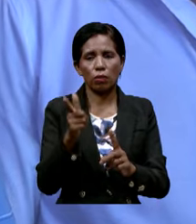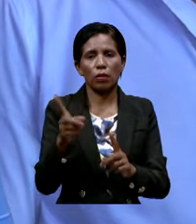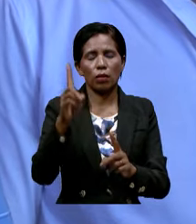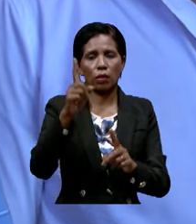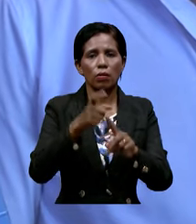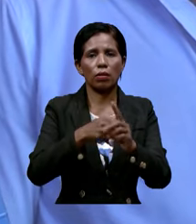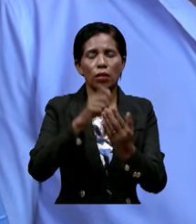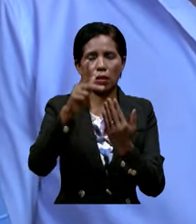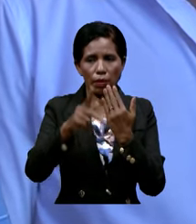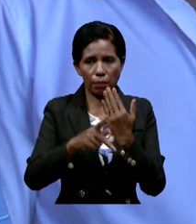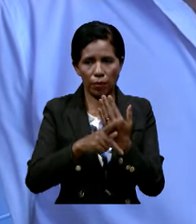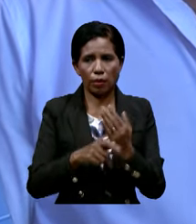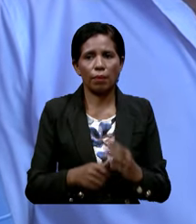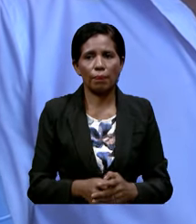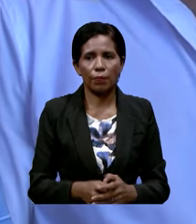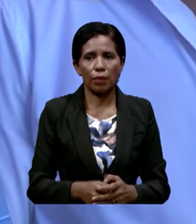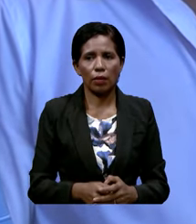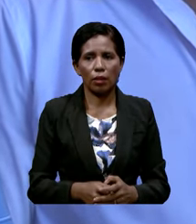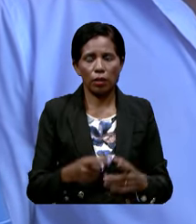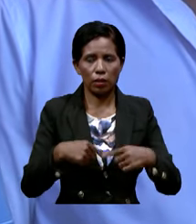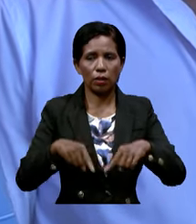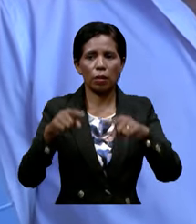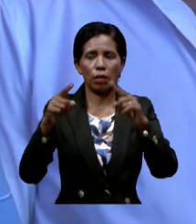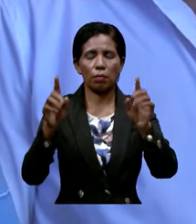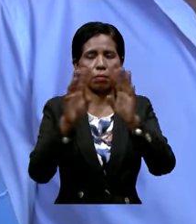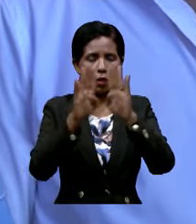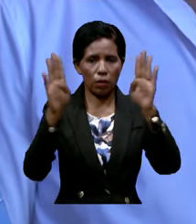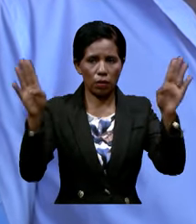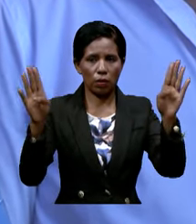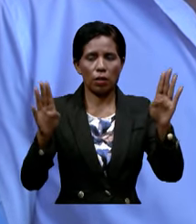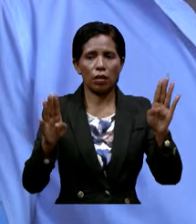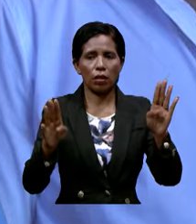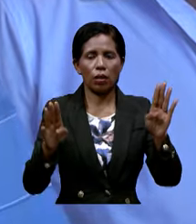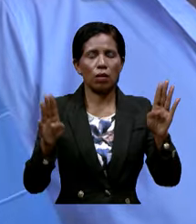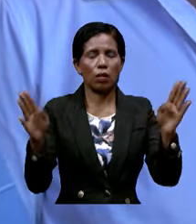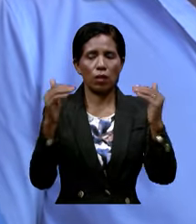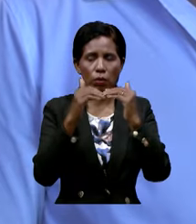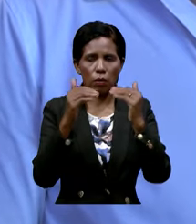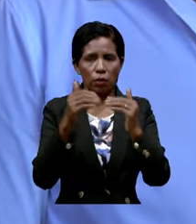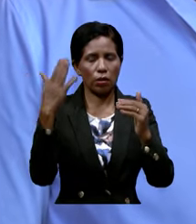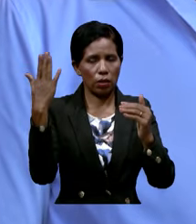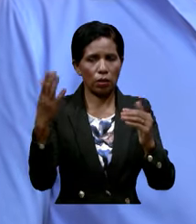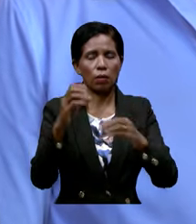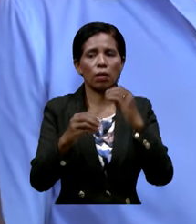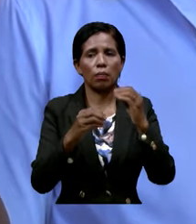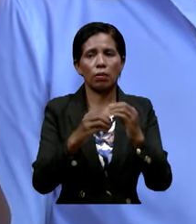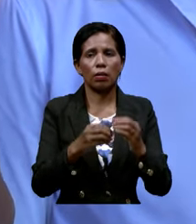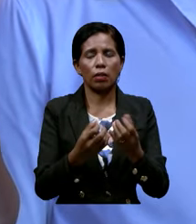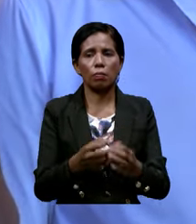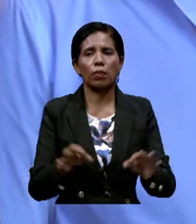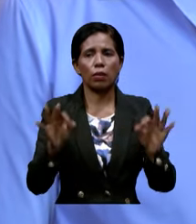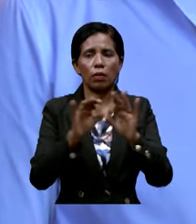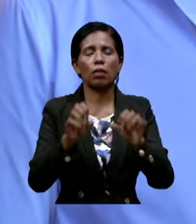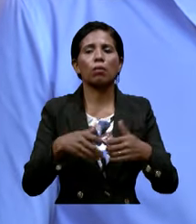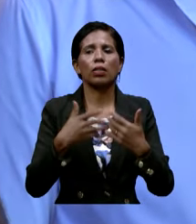de Lara. A 14 balloque, abertura na ba, para o Congresso Unido. Em Pintino, em